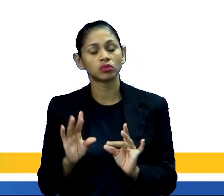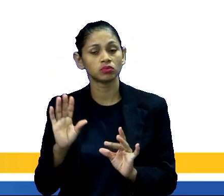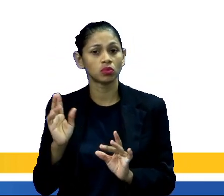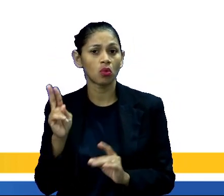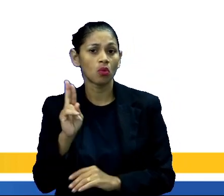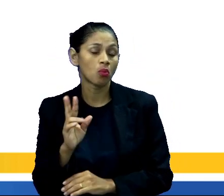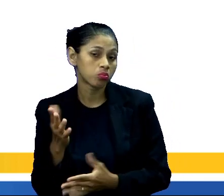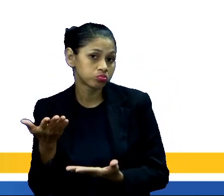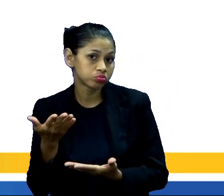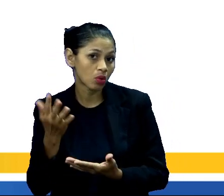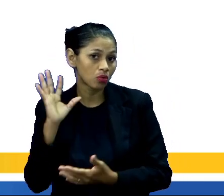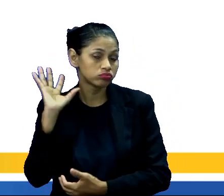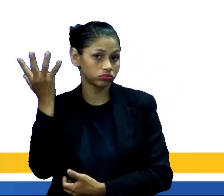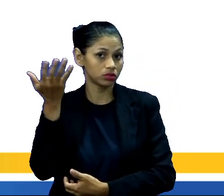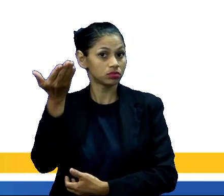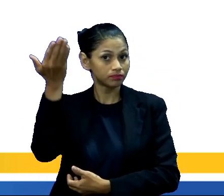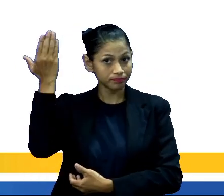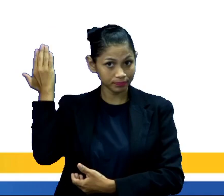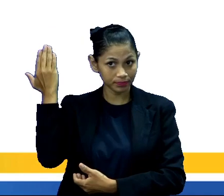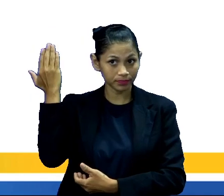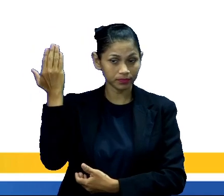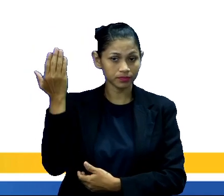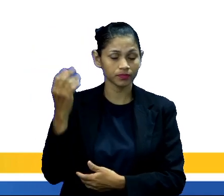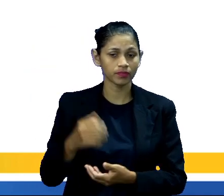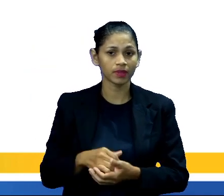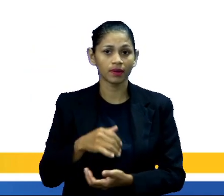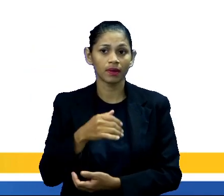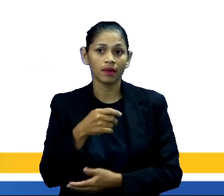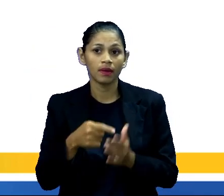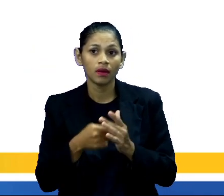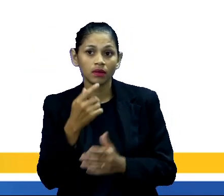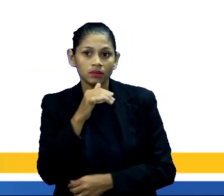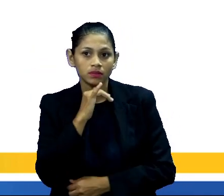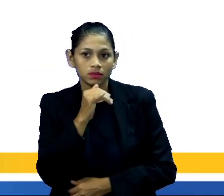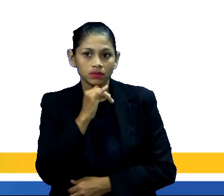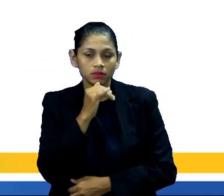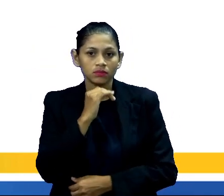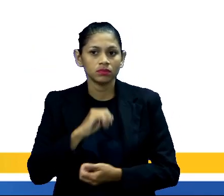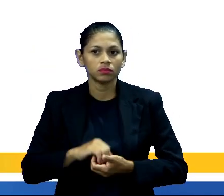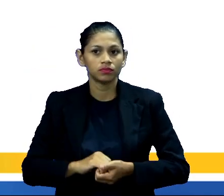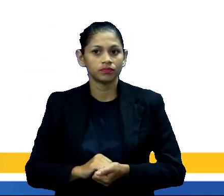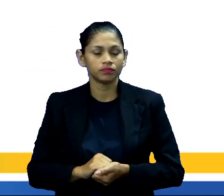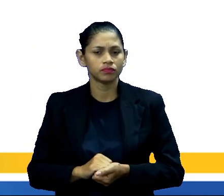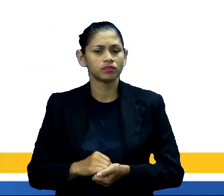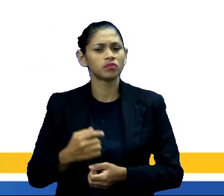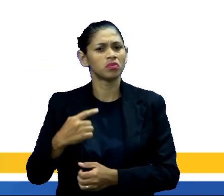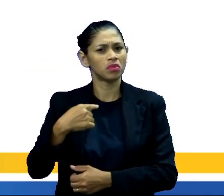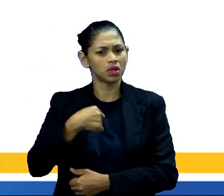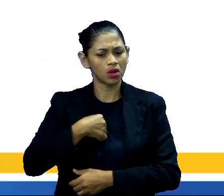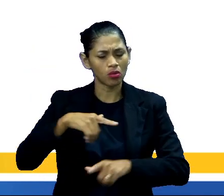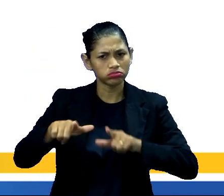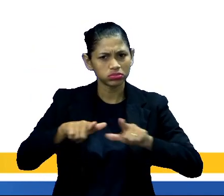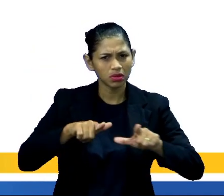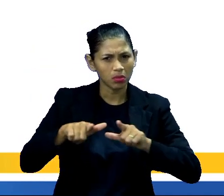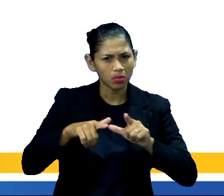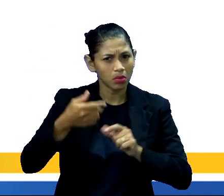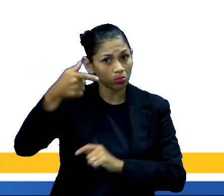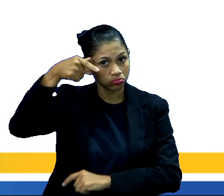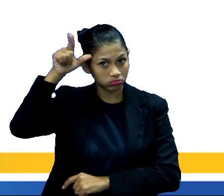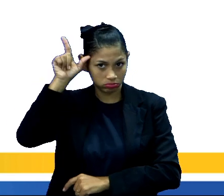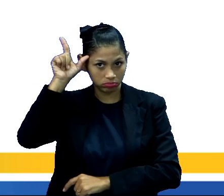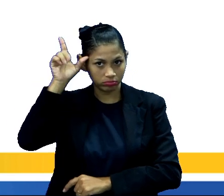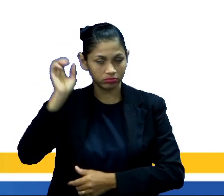no passado. Primeiro exemplo, I worked a lot yesterday. Eu trabalhei muito ontem.